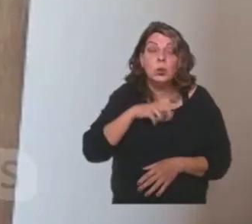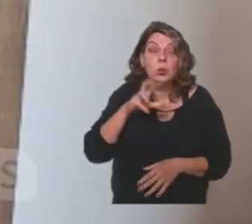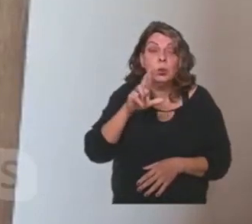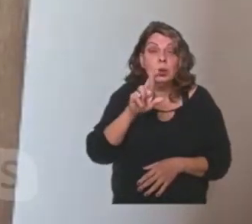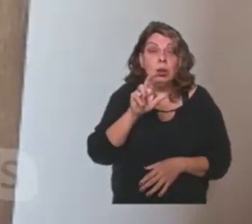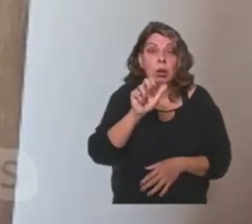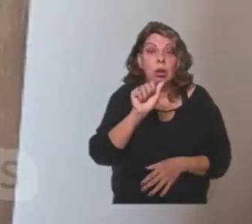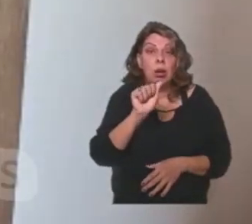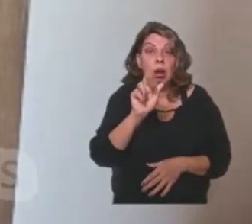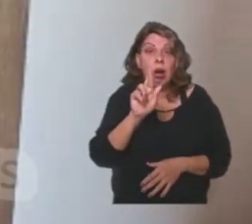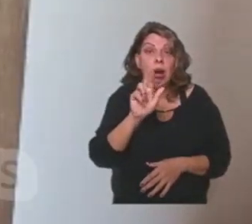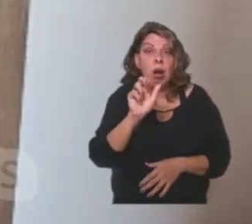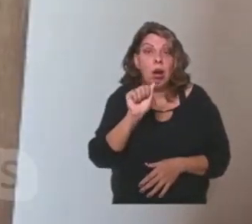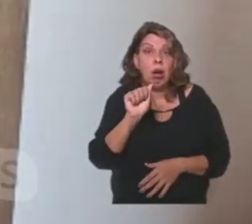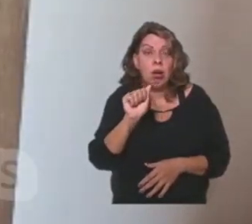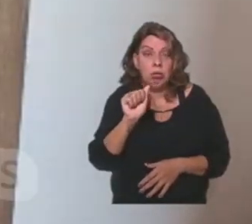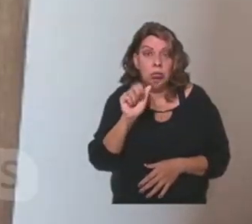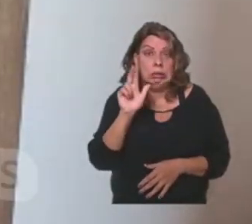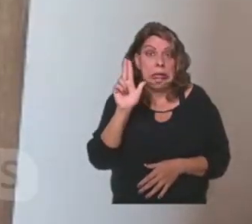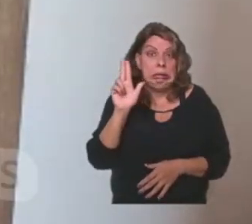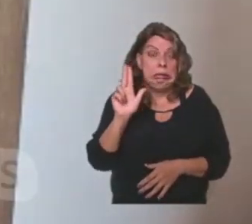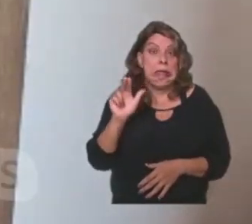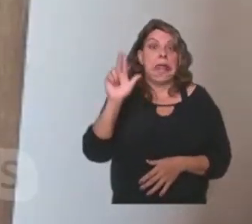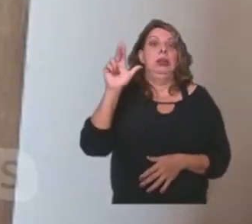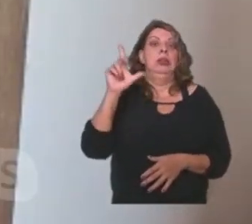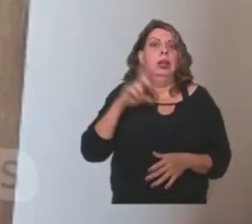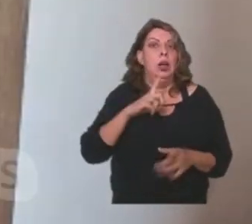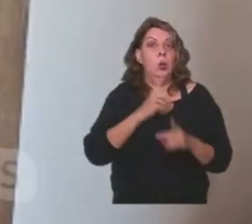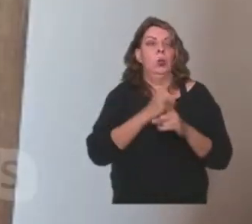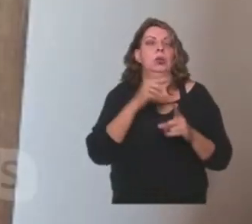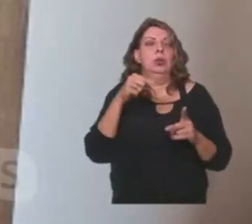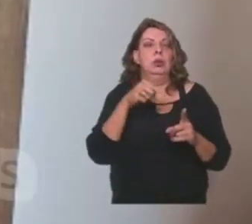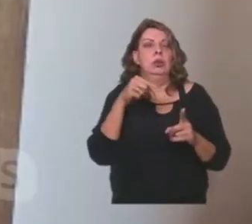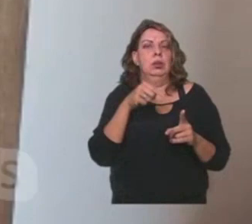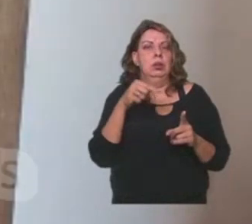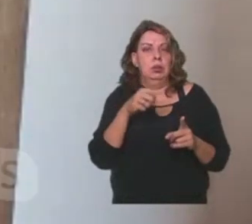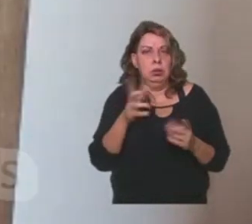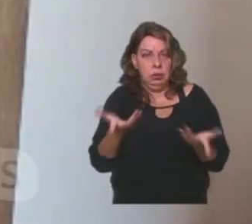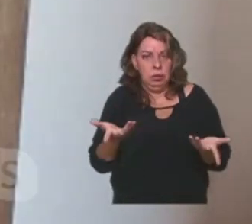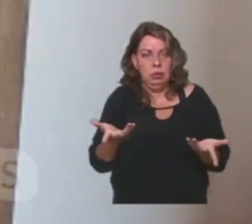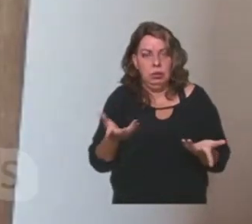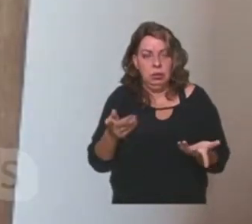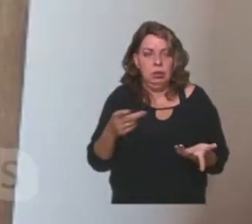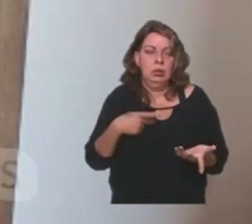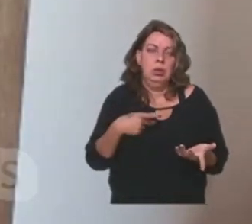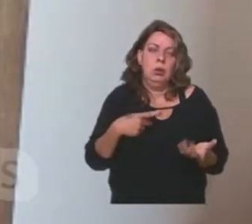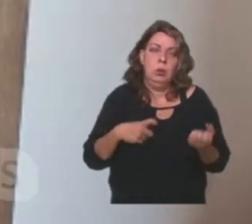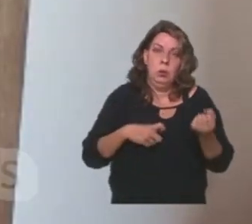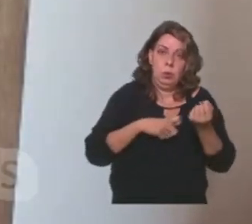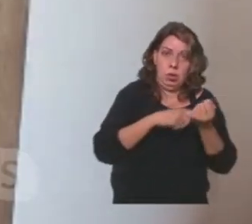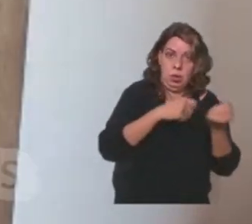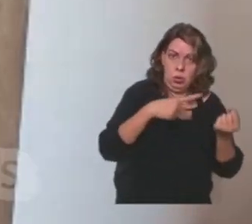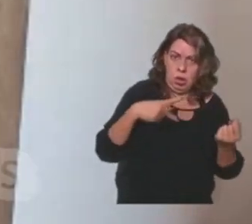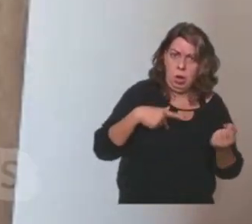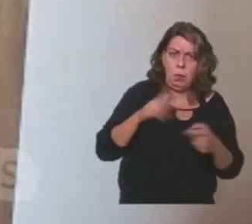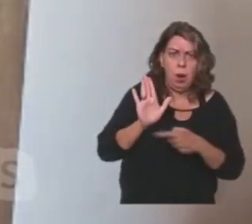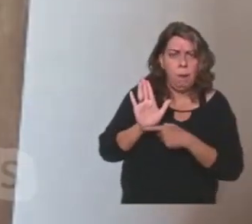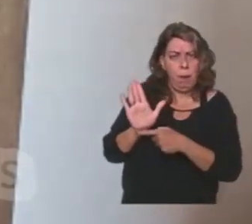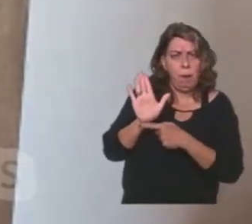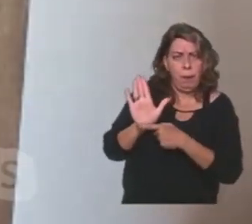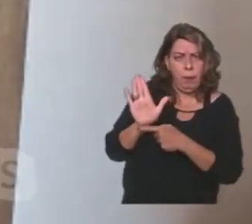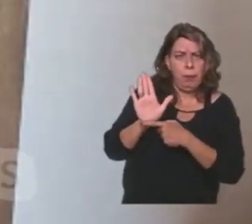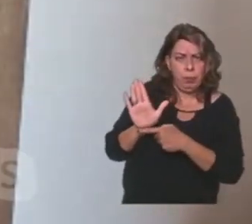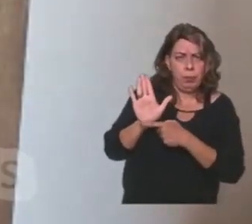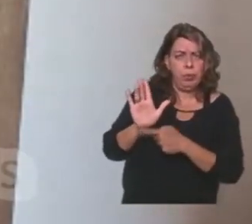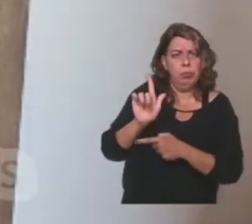equipe multidisciplinar e nesses anos que o Caju Cap vem abraçando o GAC, que você vem